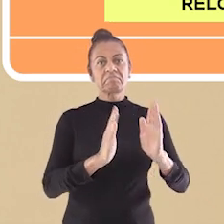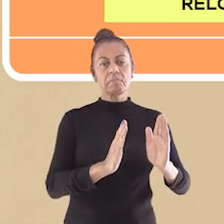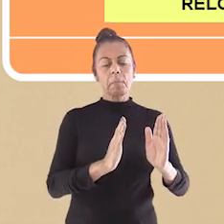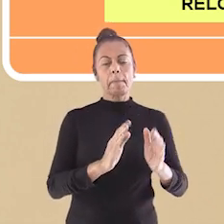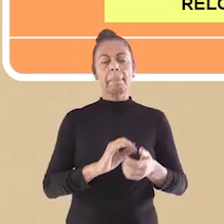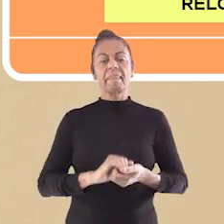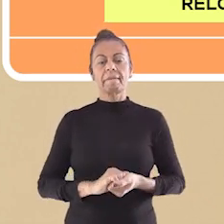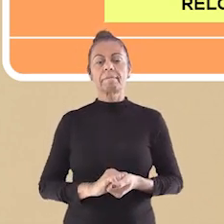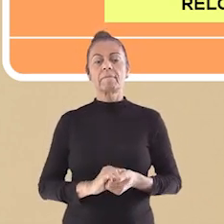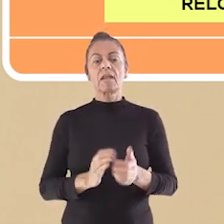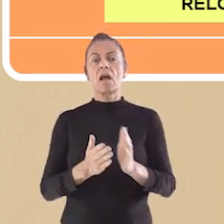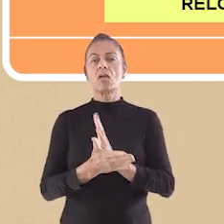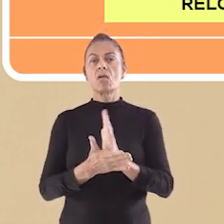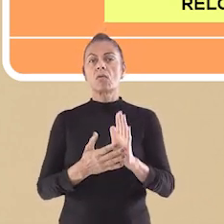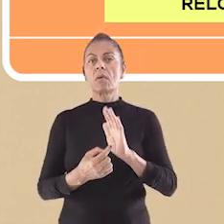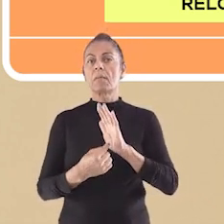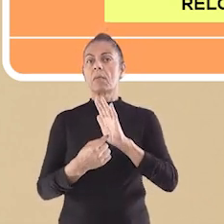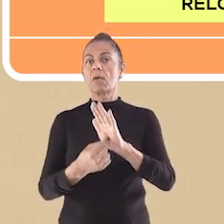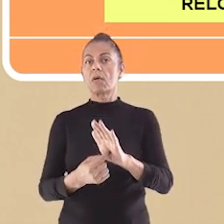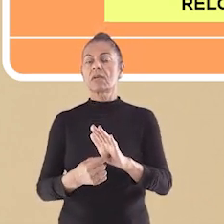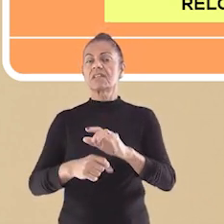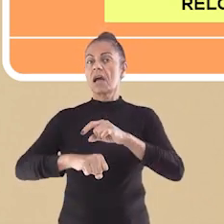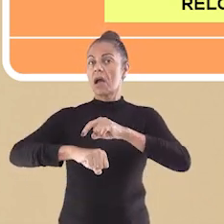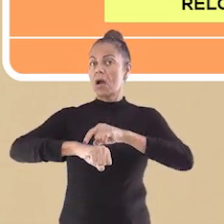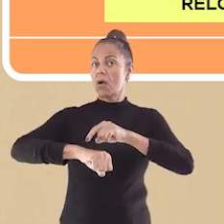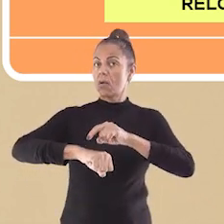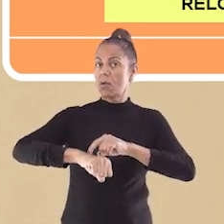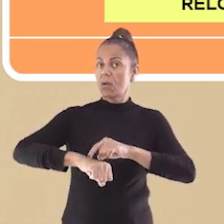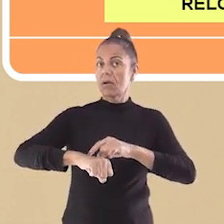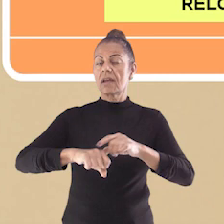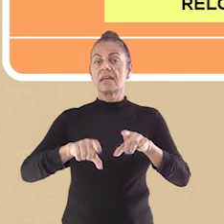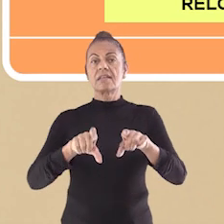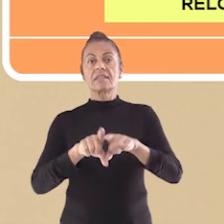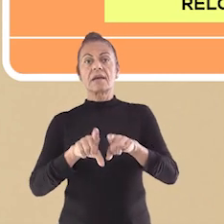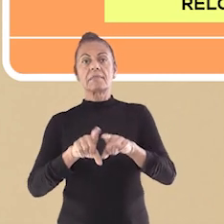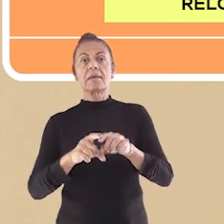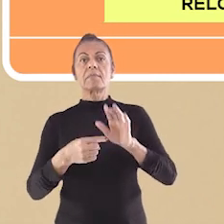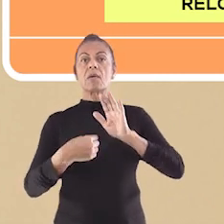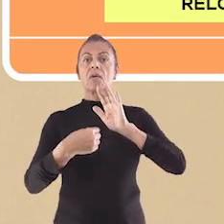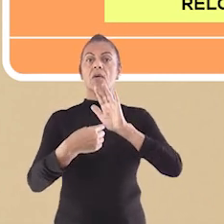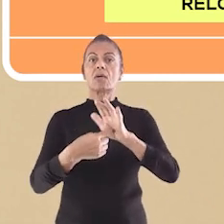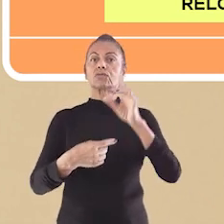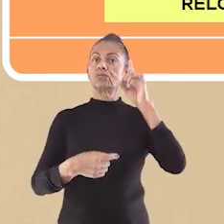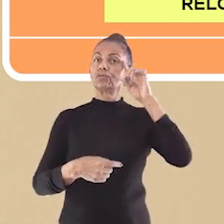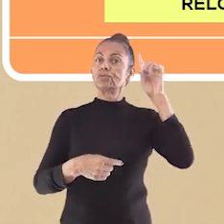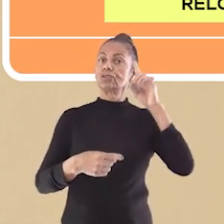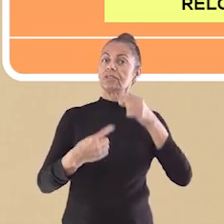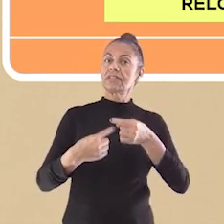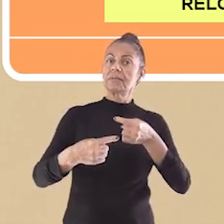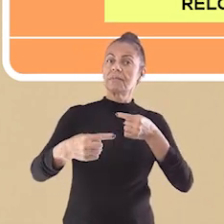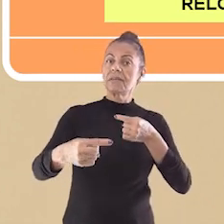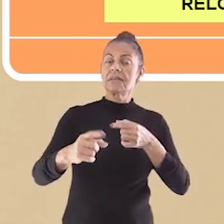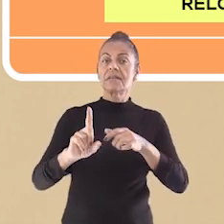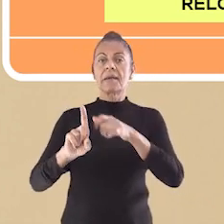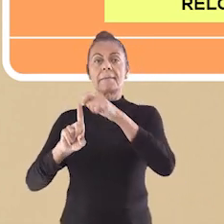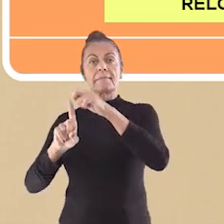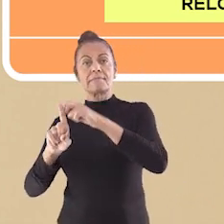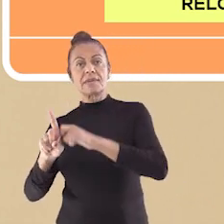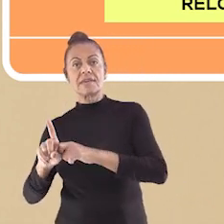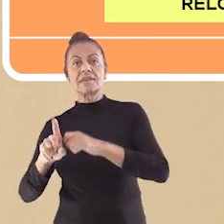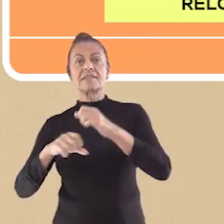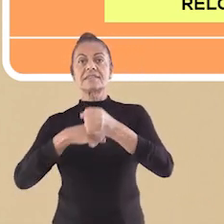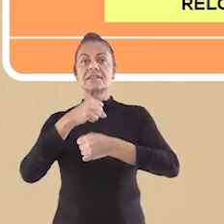Algumas nos mostram a hora e outras os dias da semana, os meses e anos, enfim.